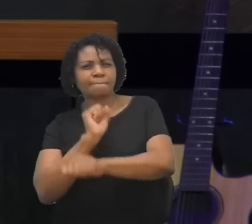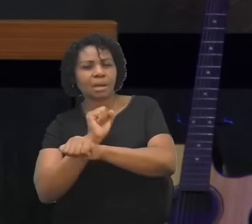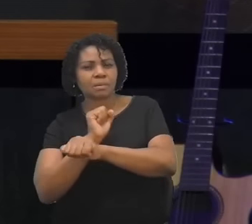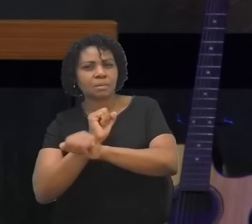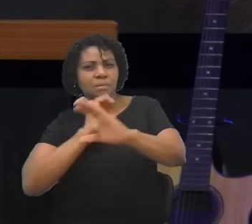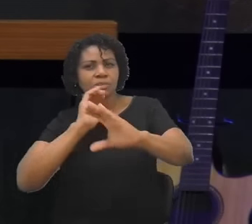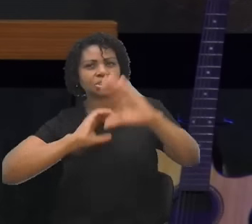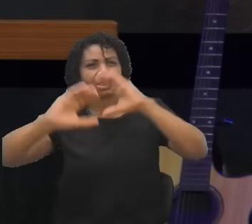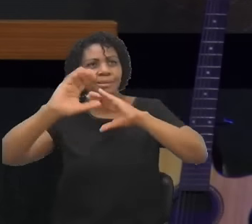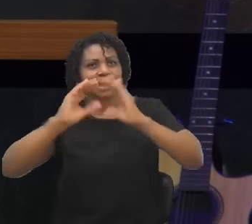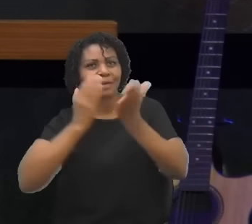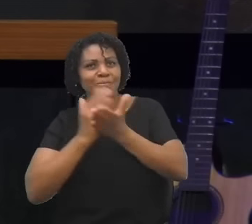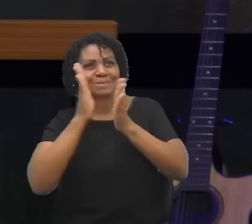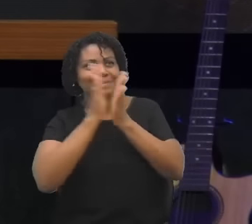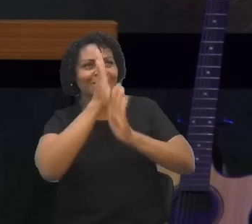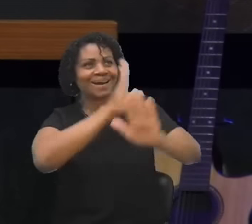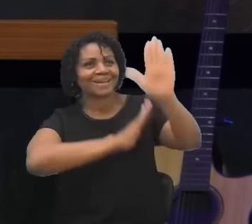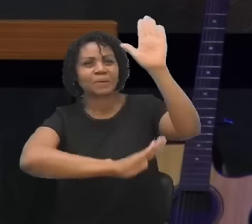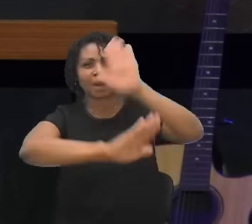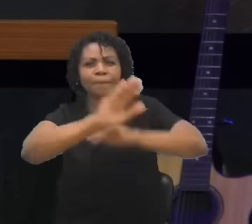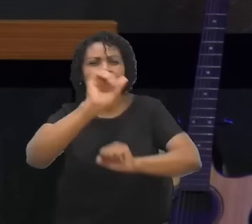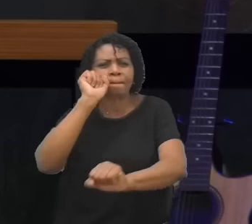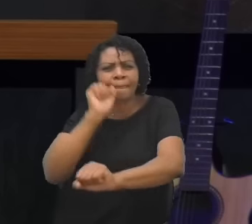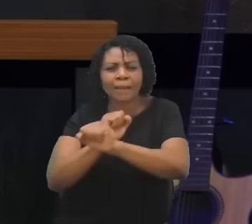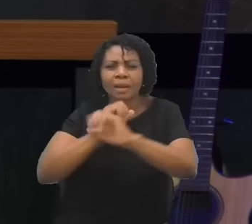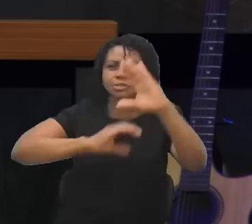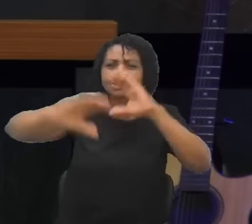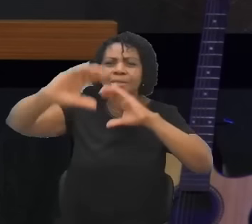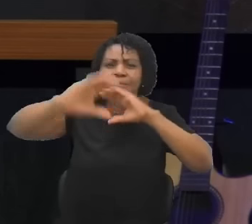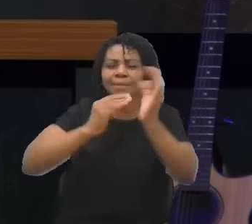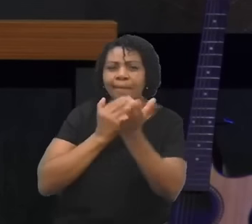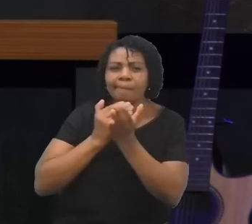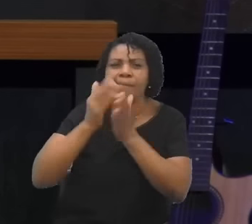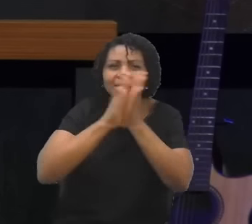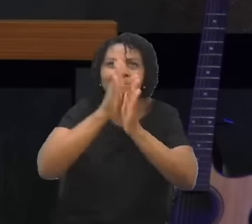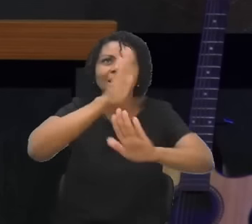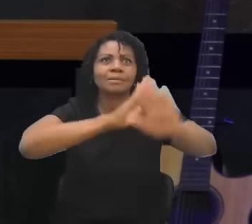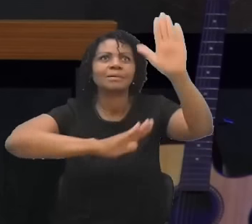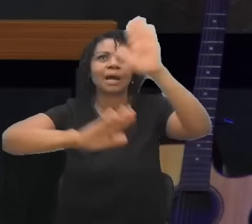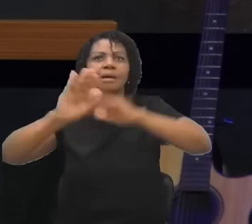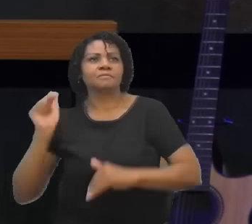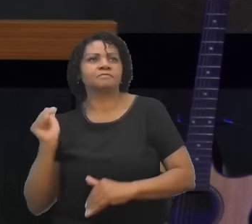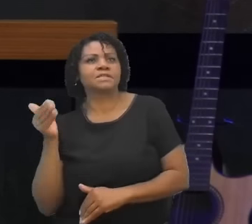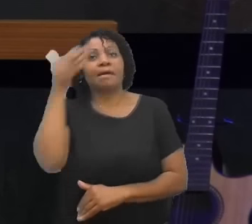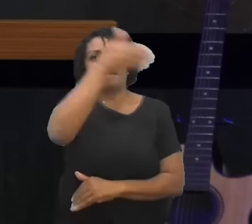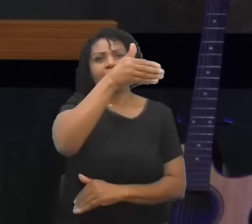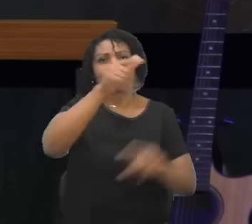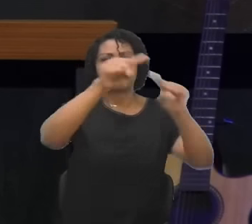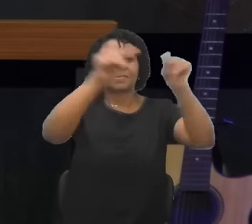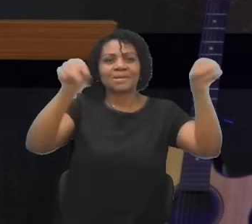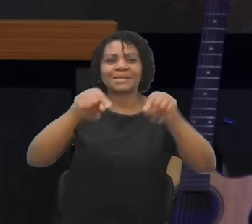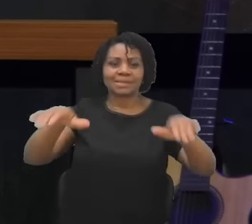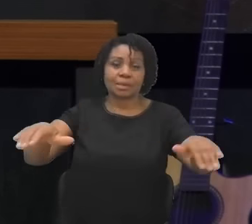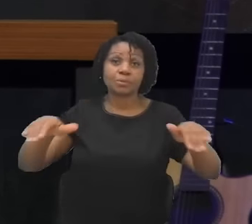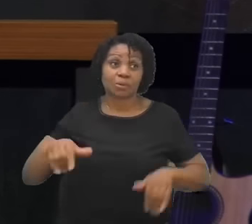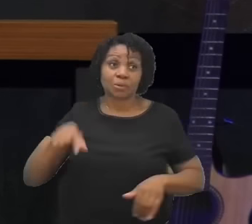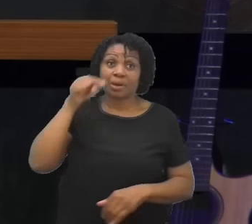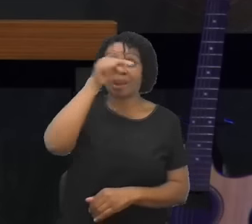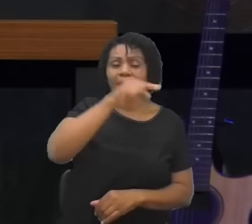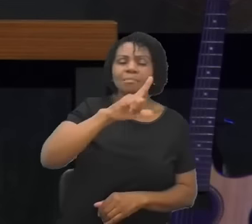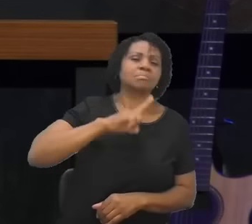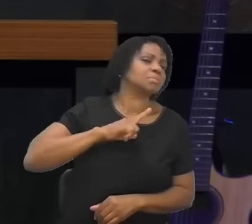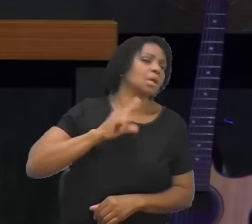você começou a adorar. Quando você para de cantar e começa a adorar, você já foi para a sala do trono. Lá na sala do trono